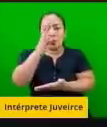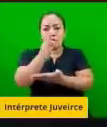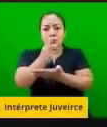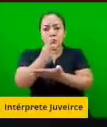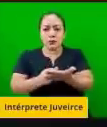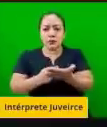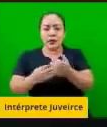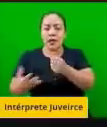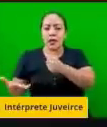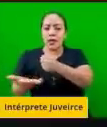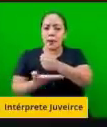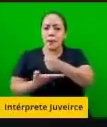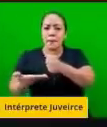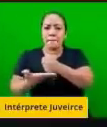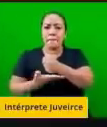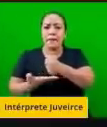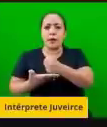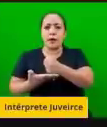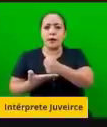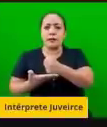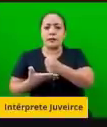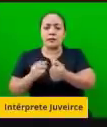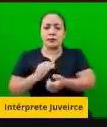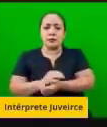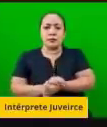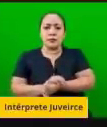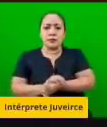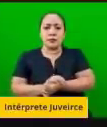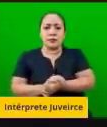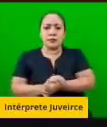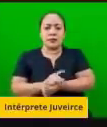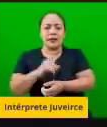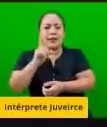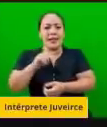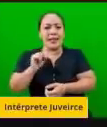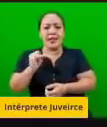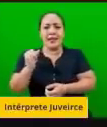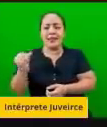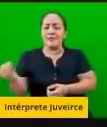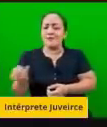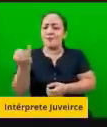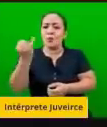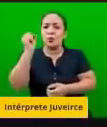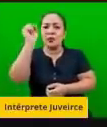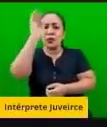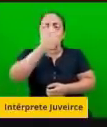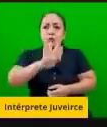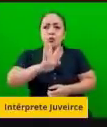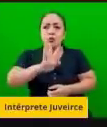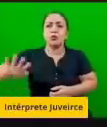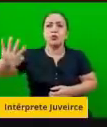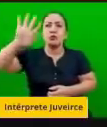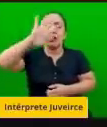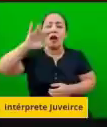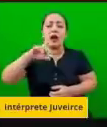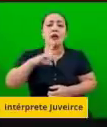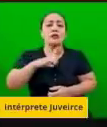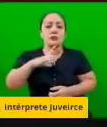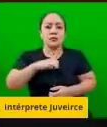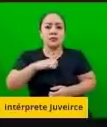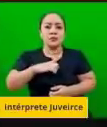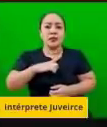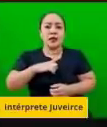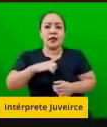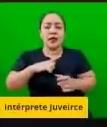muito importante que, além de uma imagem ou um texto nítido, de qualidade,